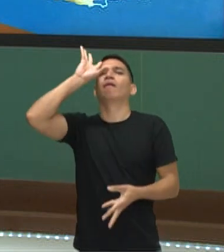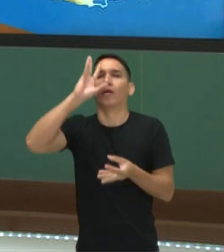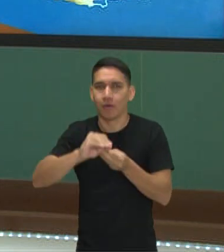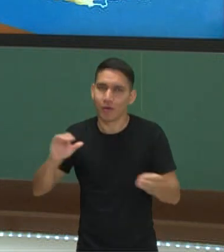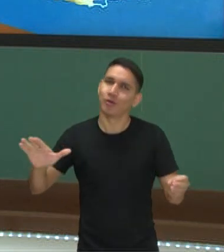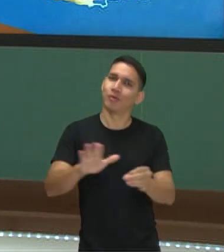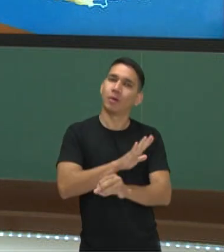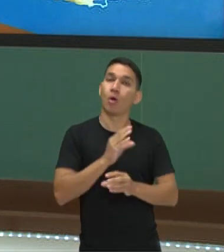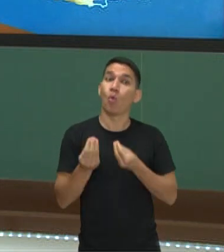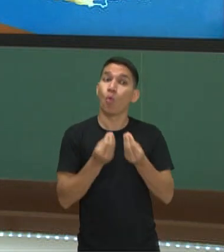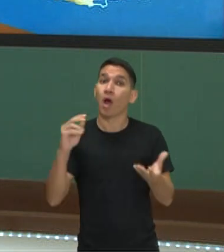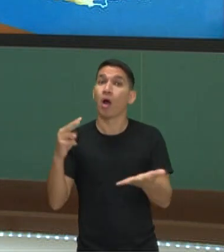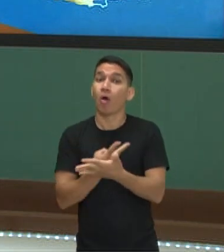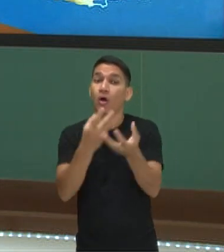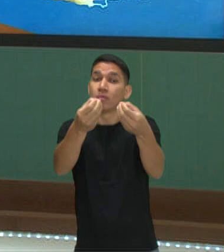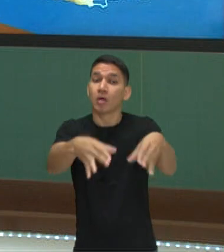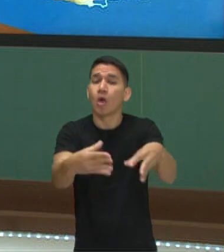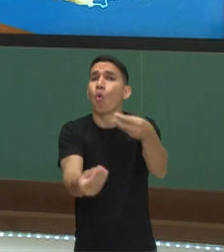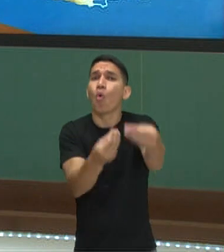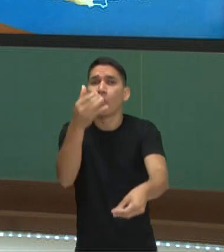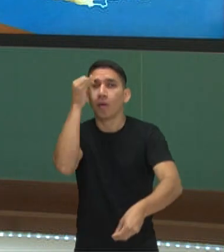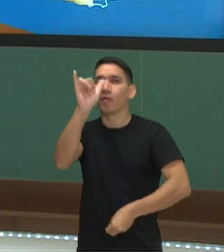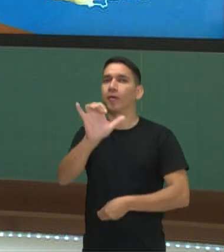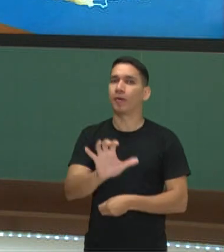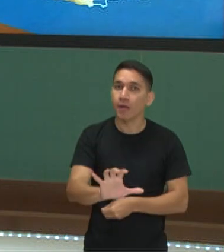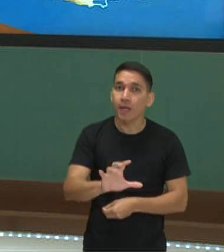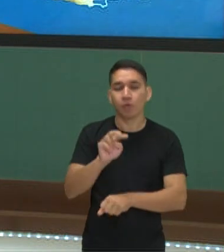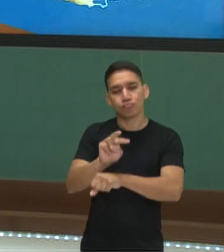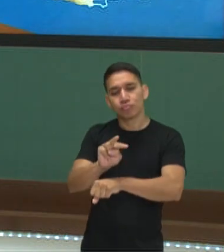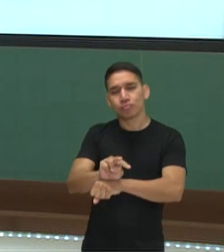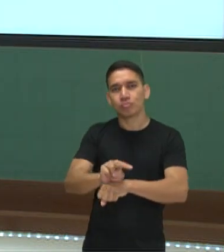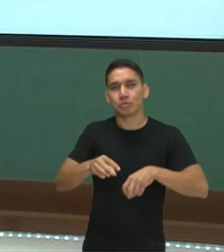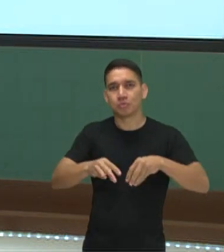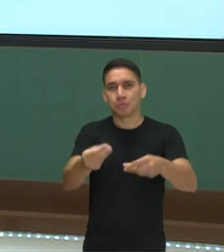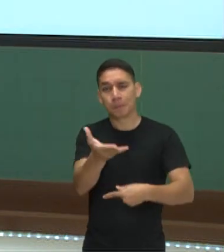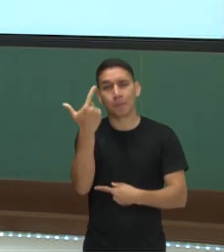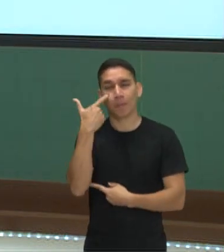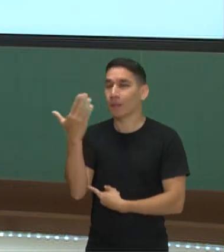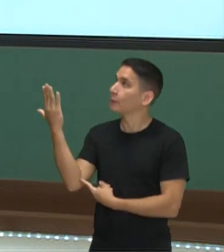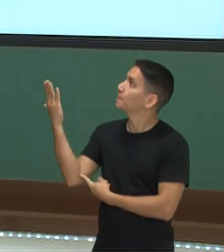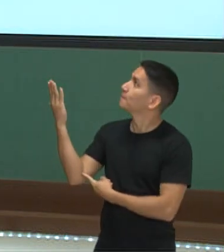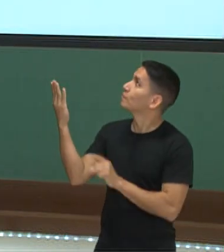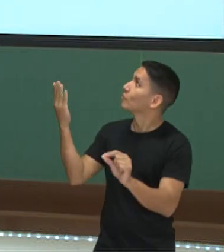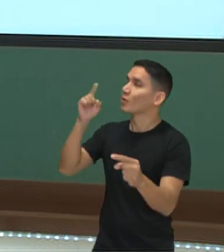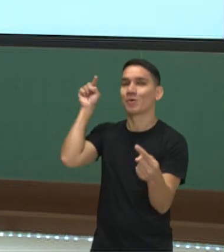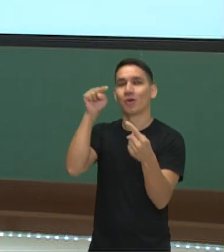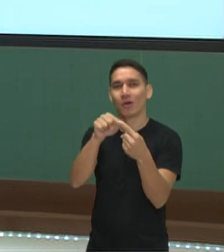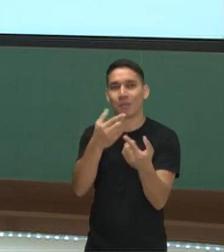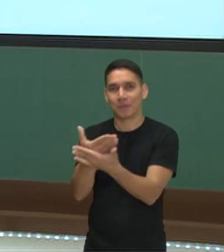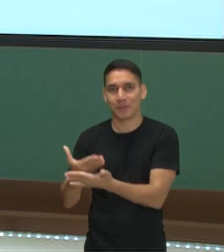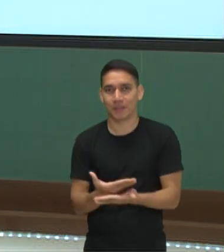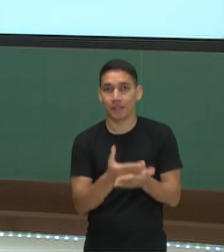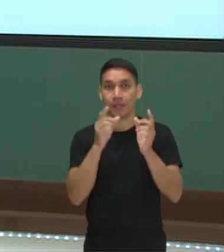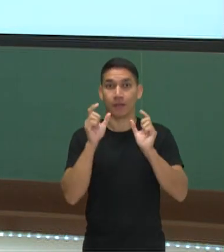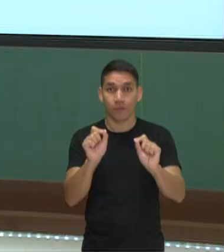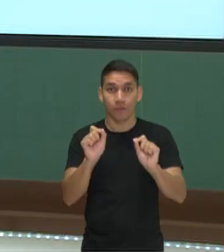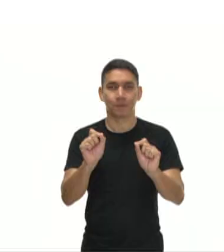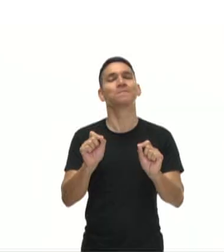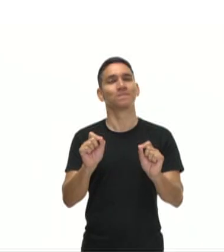degradação e de como evitá-la, conservando o solo. Então vamos adiante? Vamos para o objetivo da aula, que